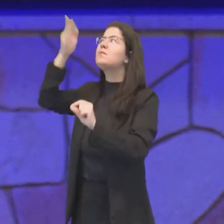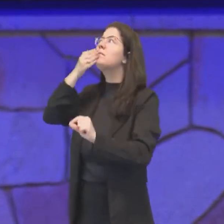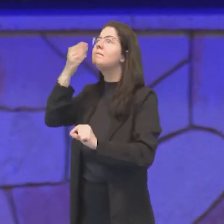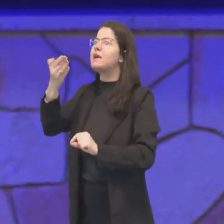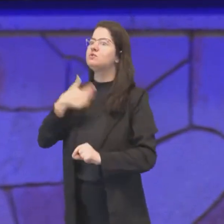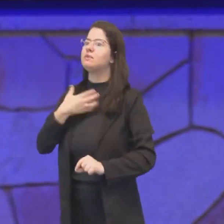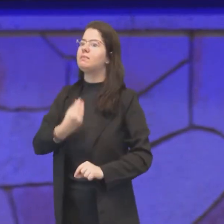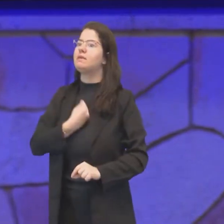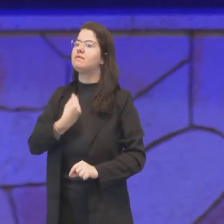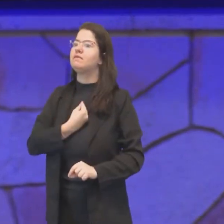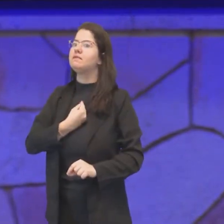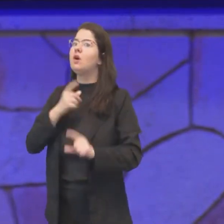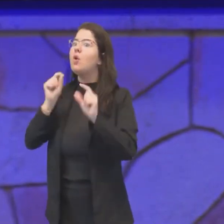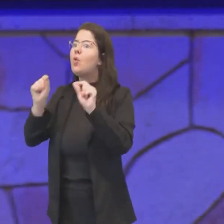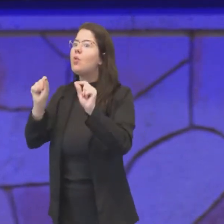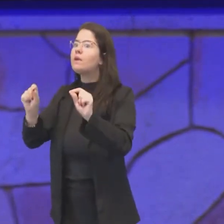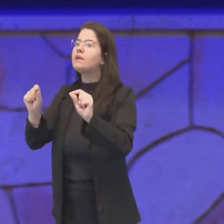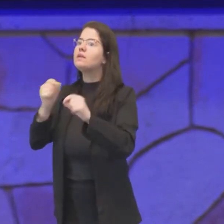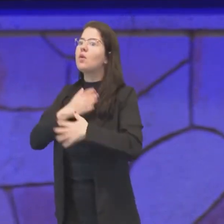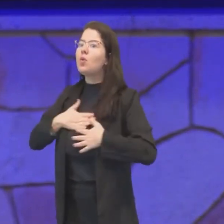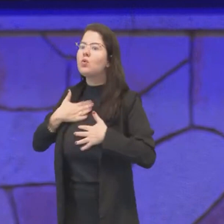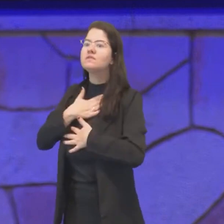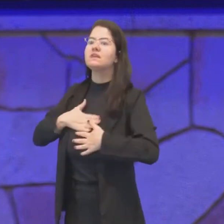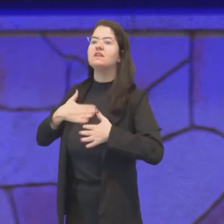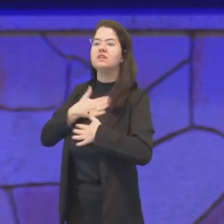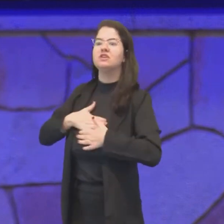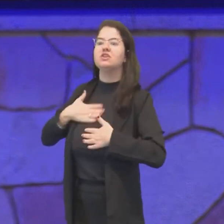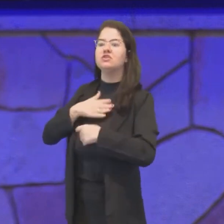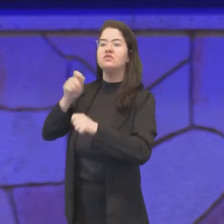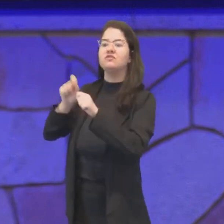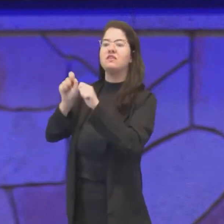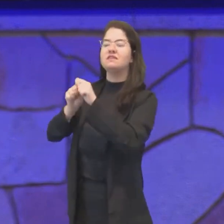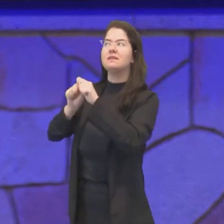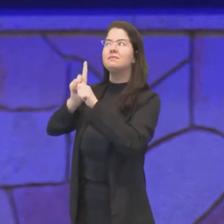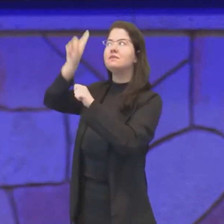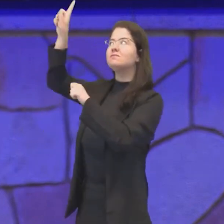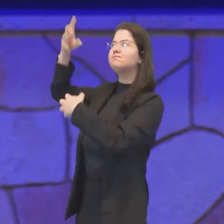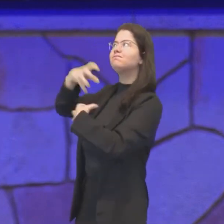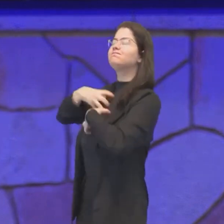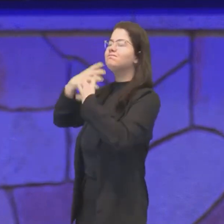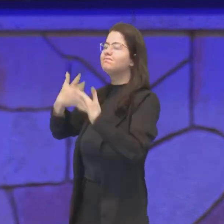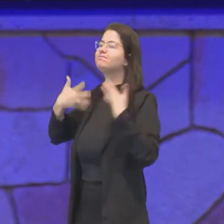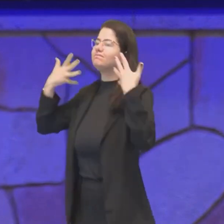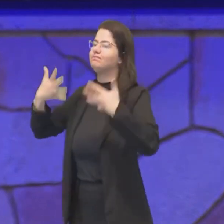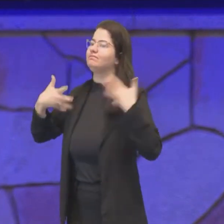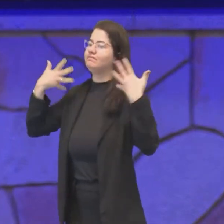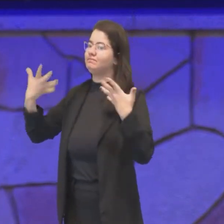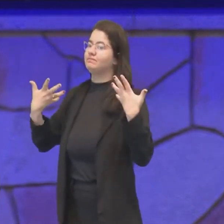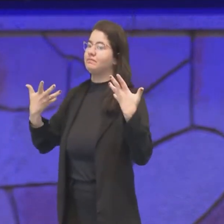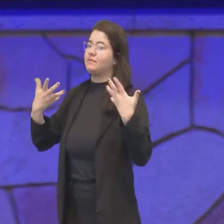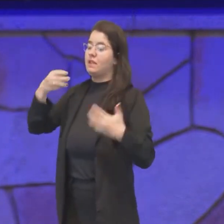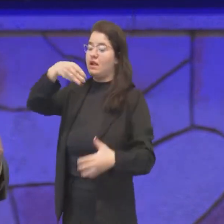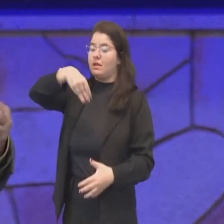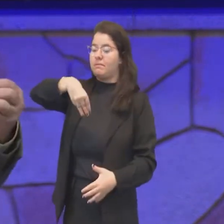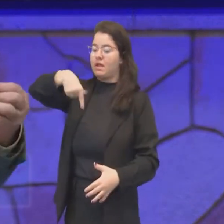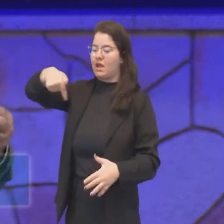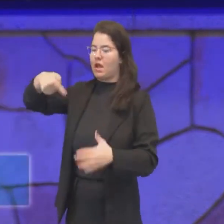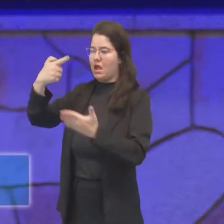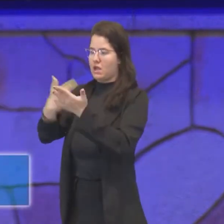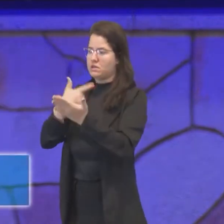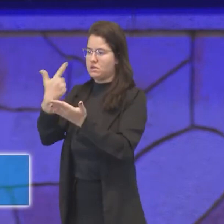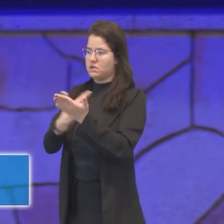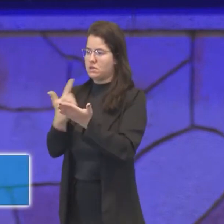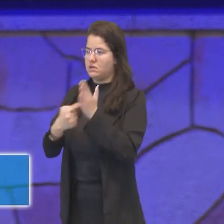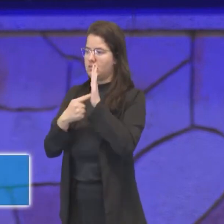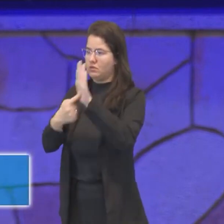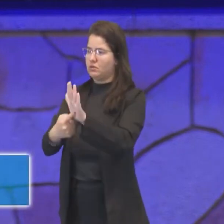gostaria de fazer para agradar a Deus? A resposta de Miqueias a essa pergunta é uma resposta que